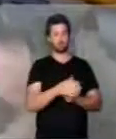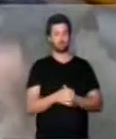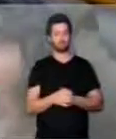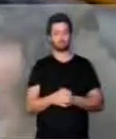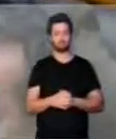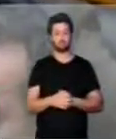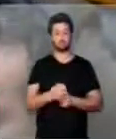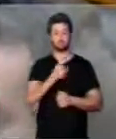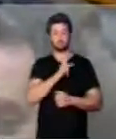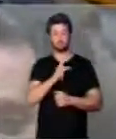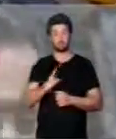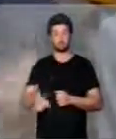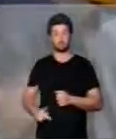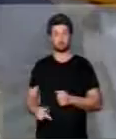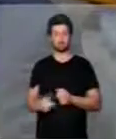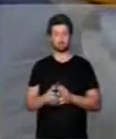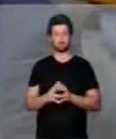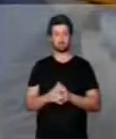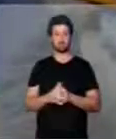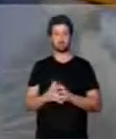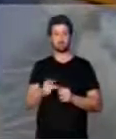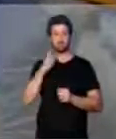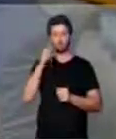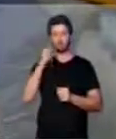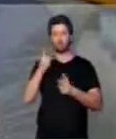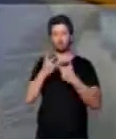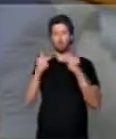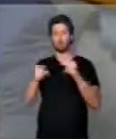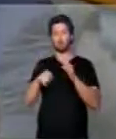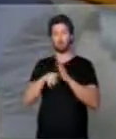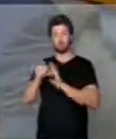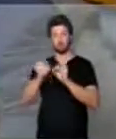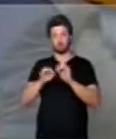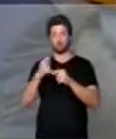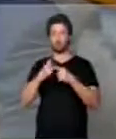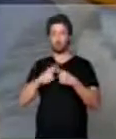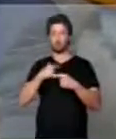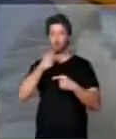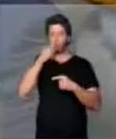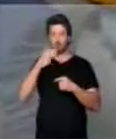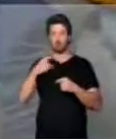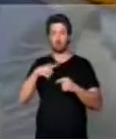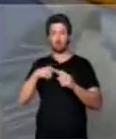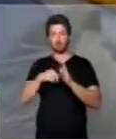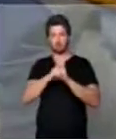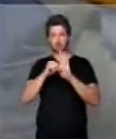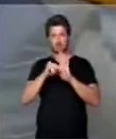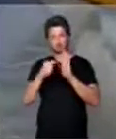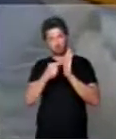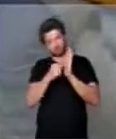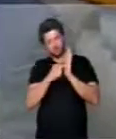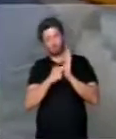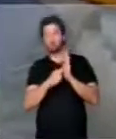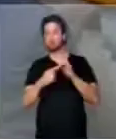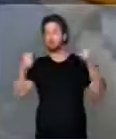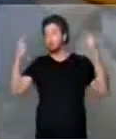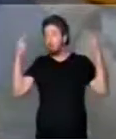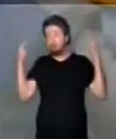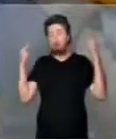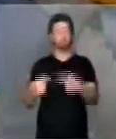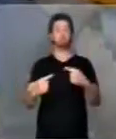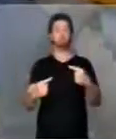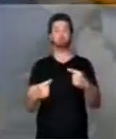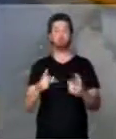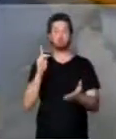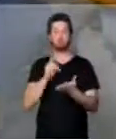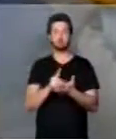Senhor presidente, senhor presidente, eu iria até colocar sob a forma de uma questão de ordem, porque eu entendo que há um inciso aqui que fere de maneira